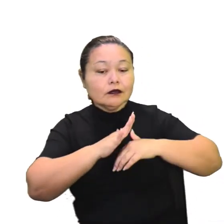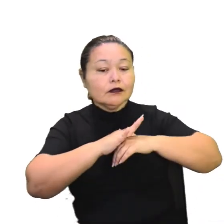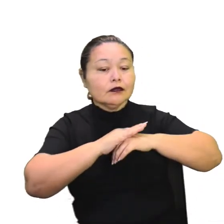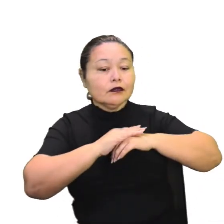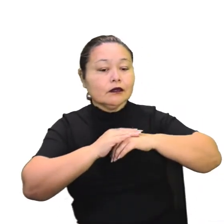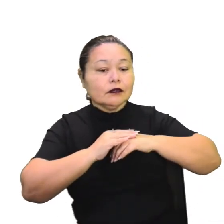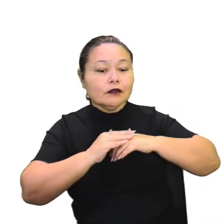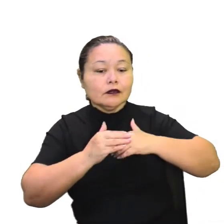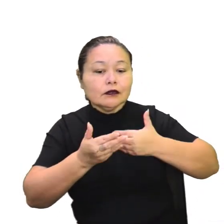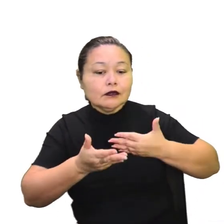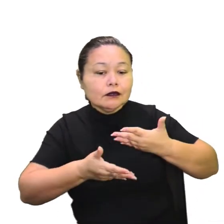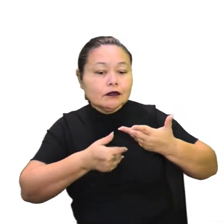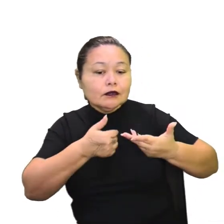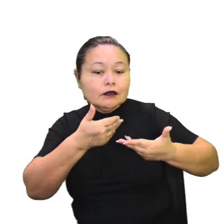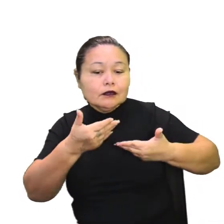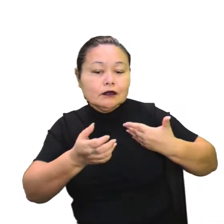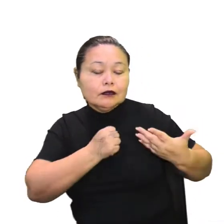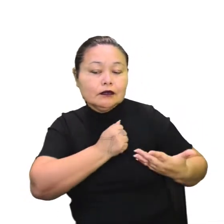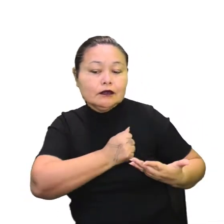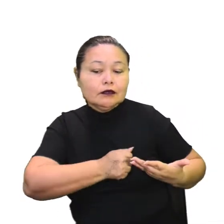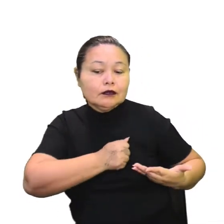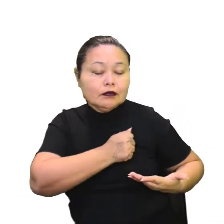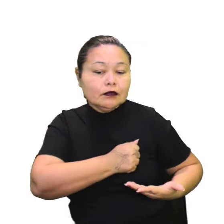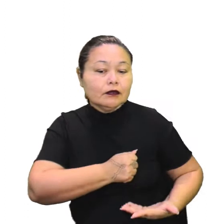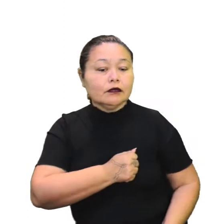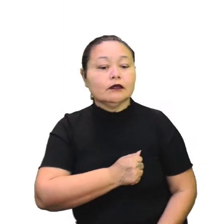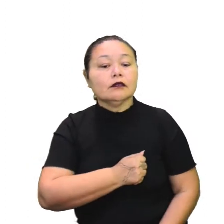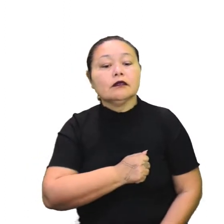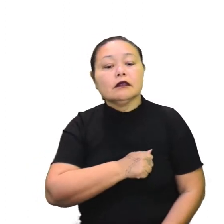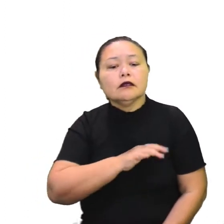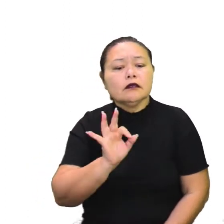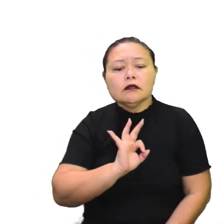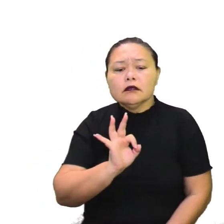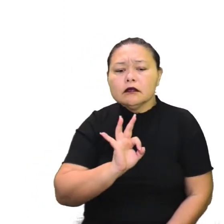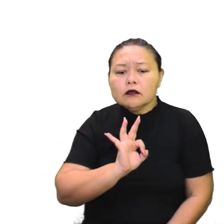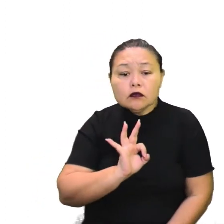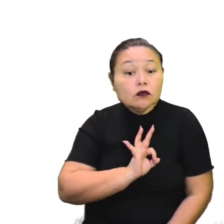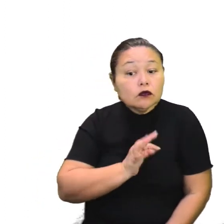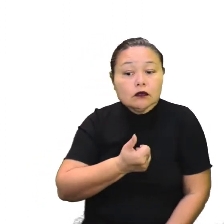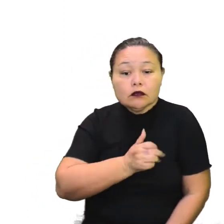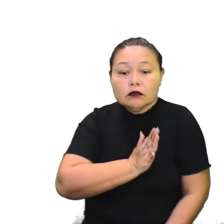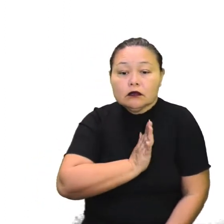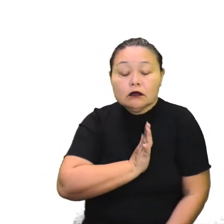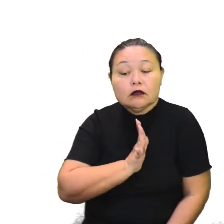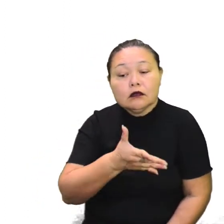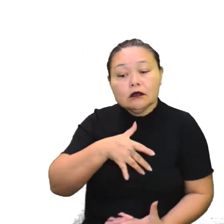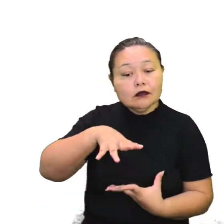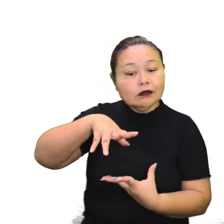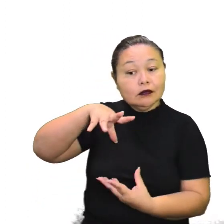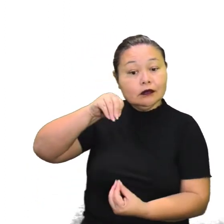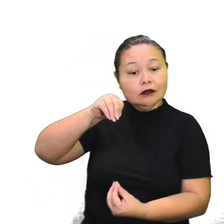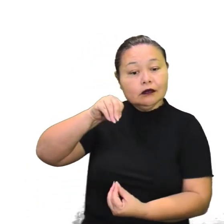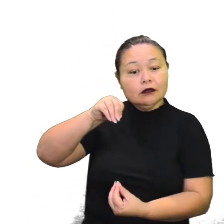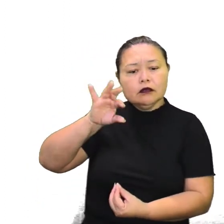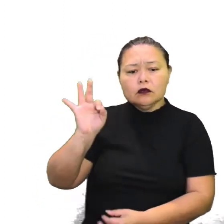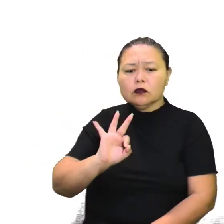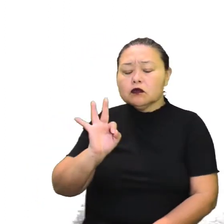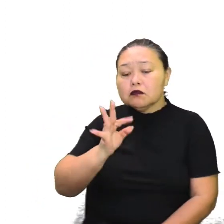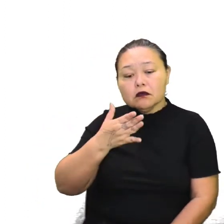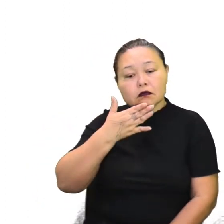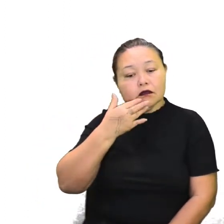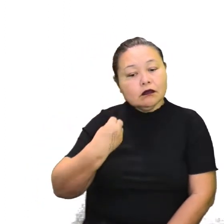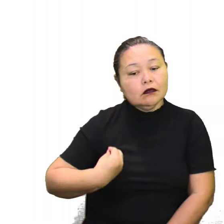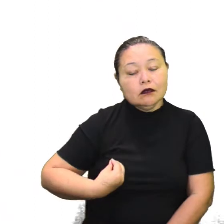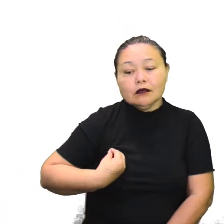acalanto, berçando verso de saudade imensa. Não é maior o coração que a alma, nem